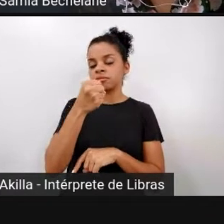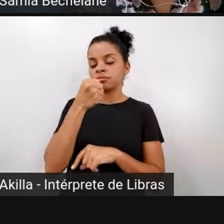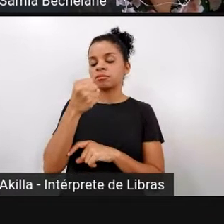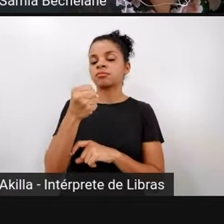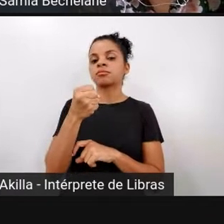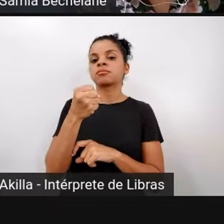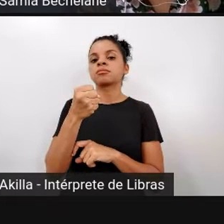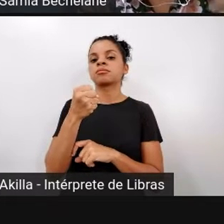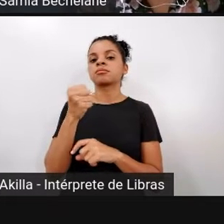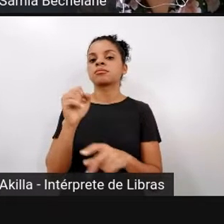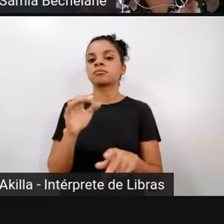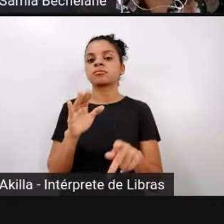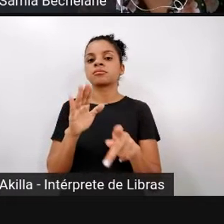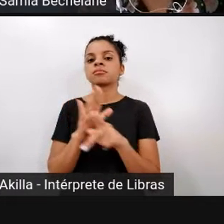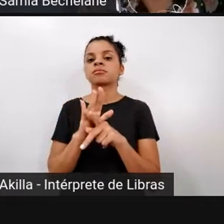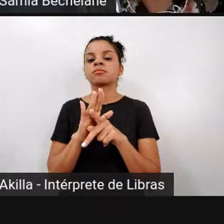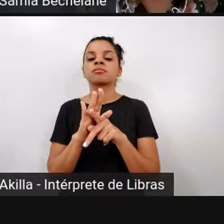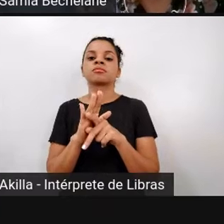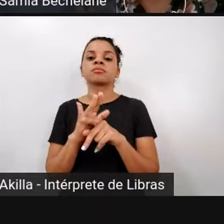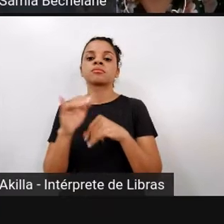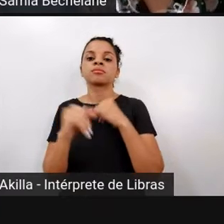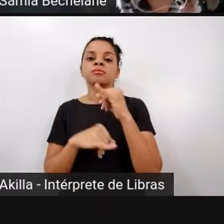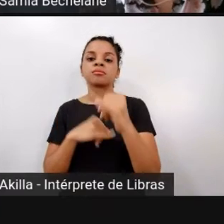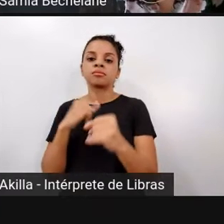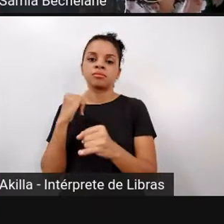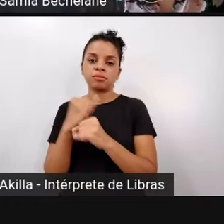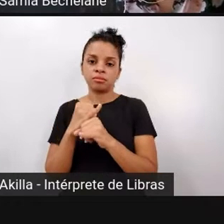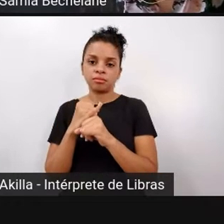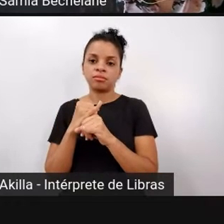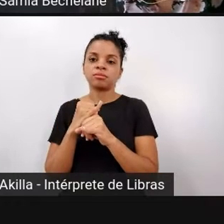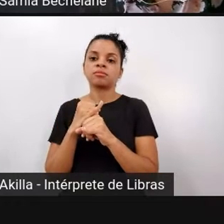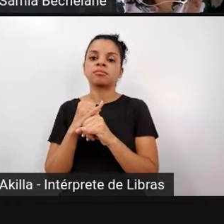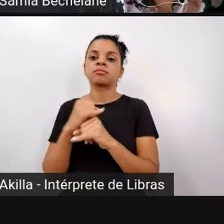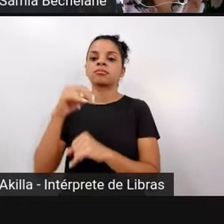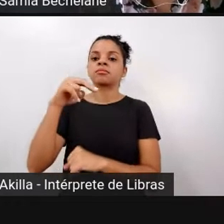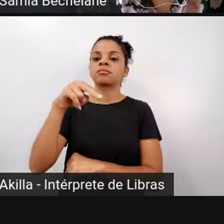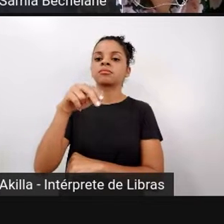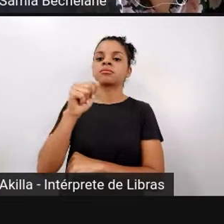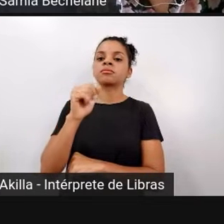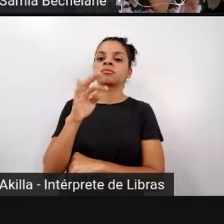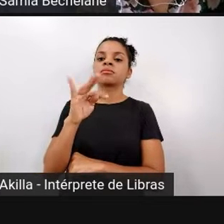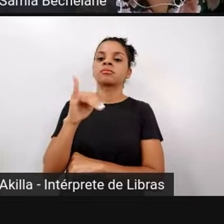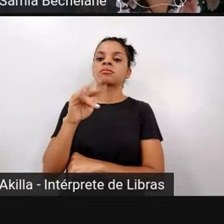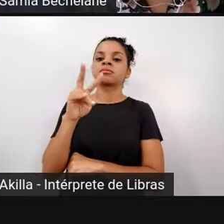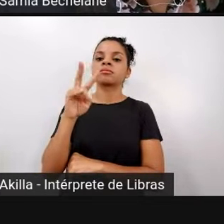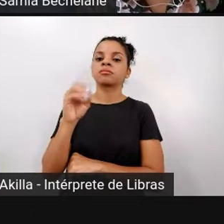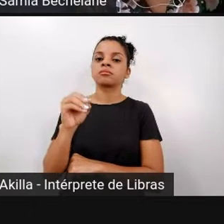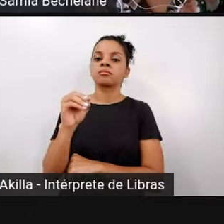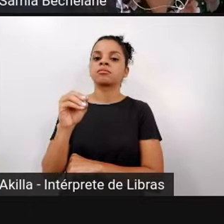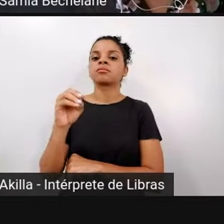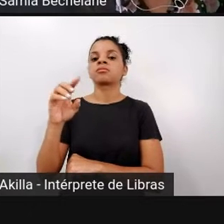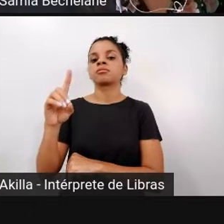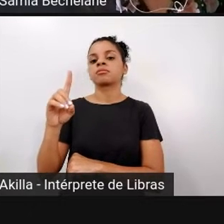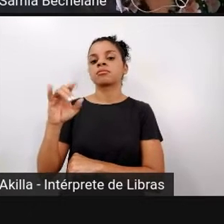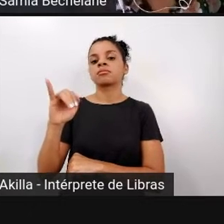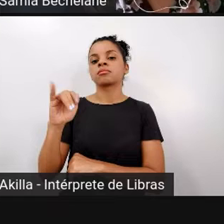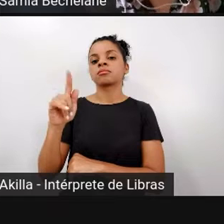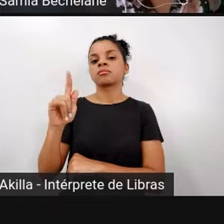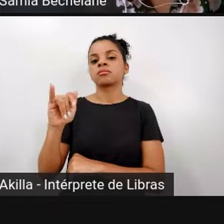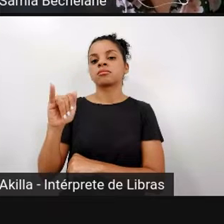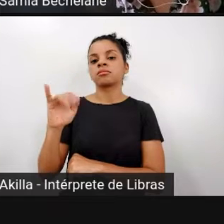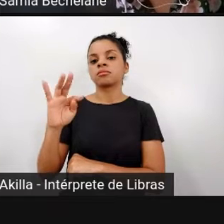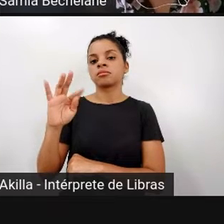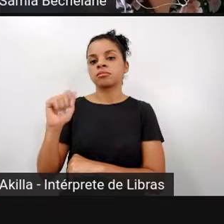sobretudo, na internet, né, os chamados nativos digitais. E discuto também a aproximação deles no